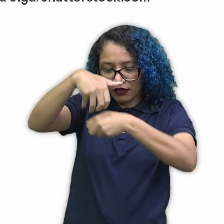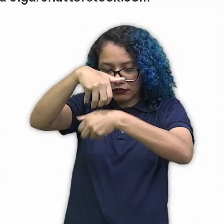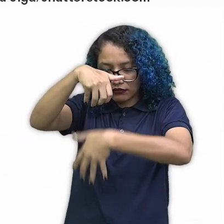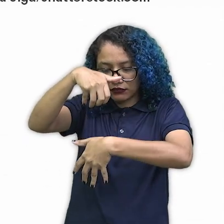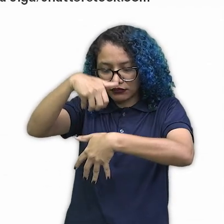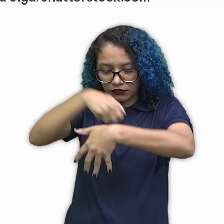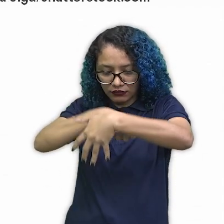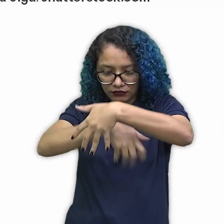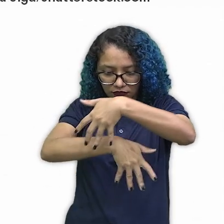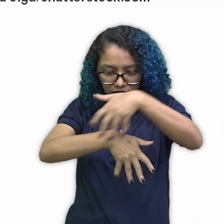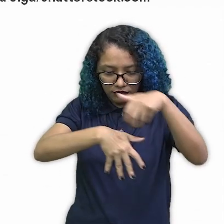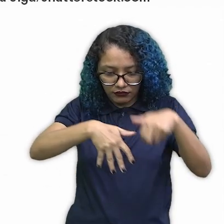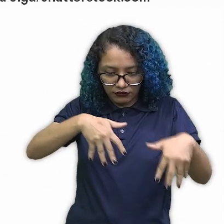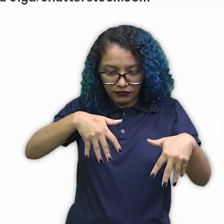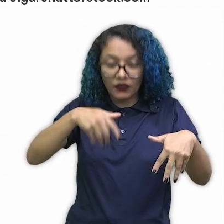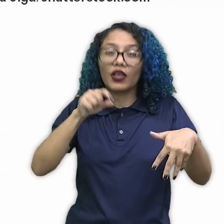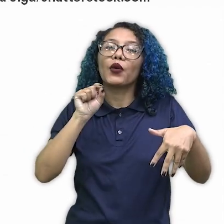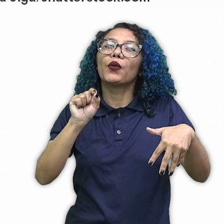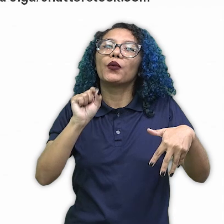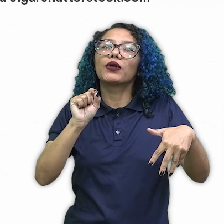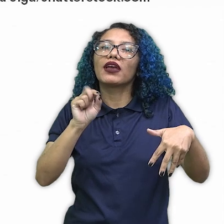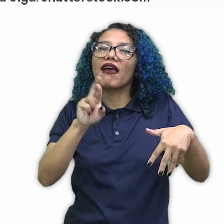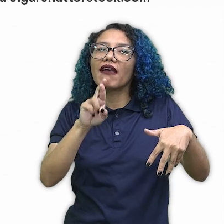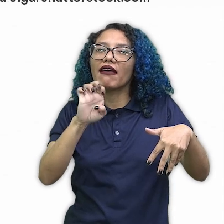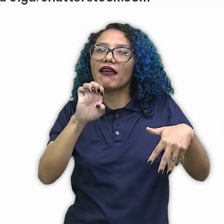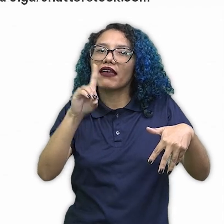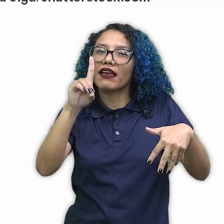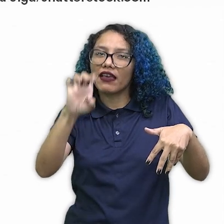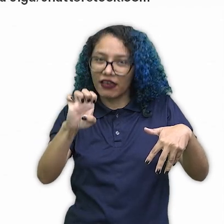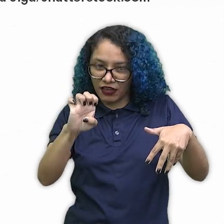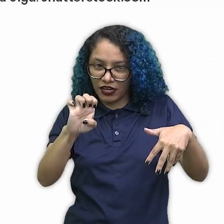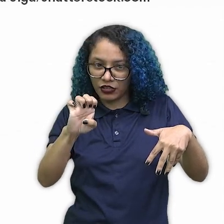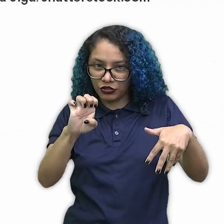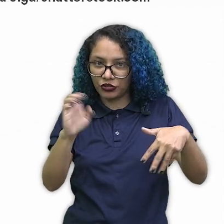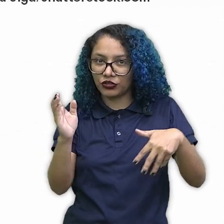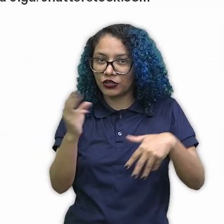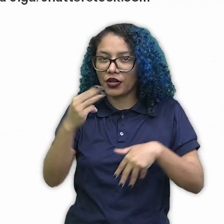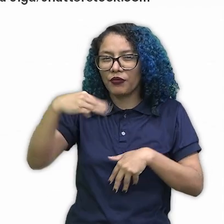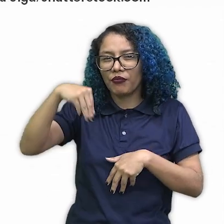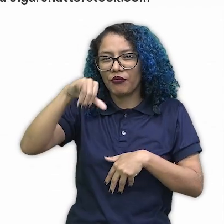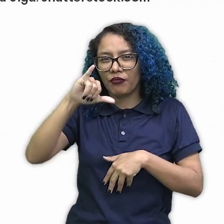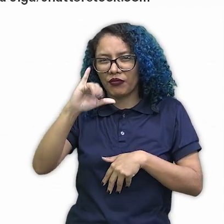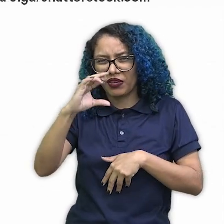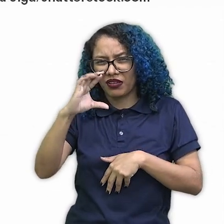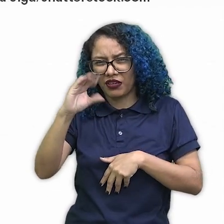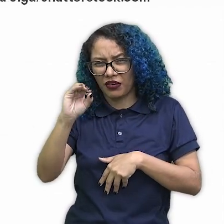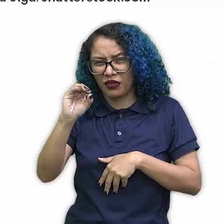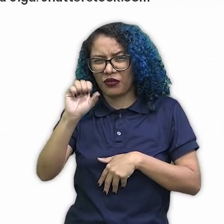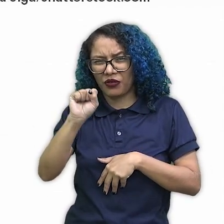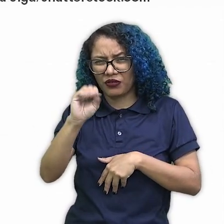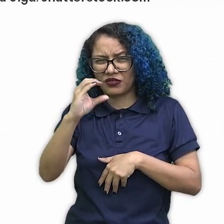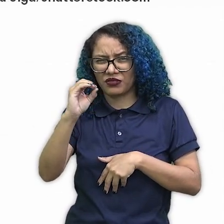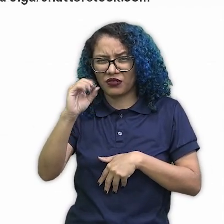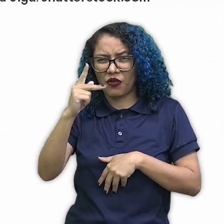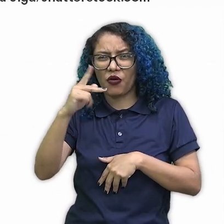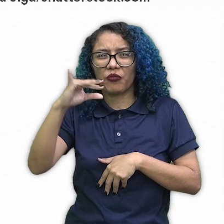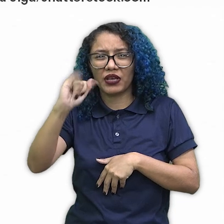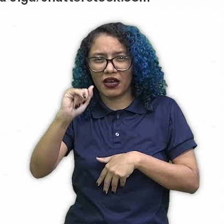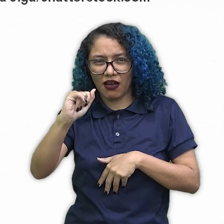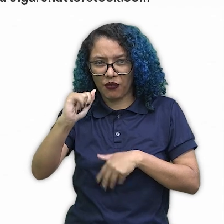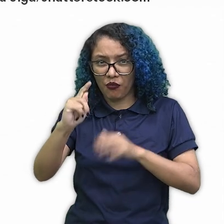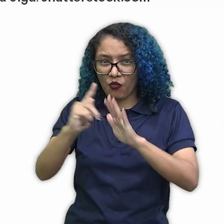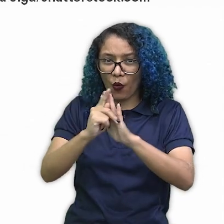essas linhazinhas aí que ele vai chamar de rede microscópica de poder,